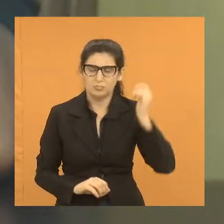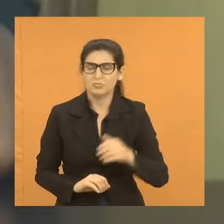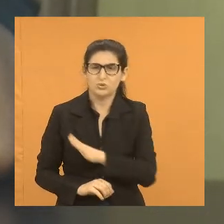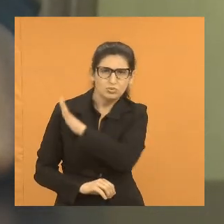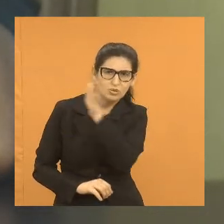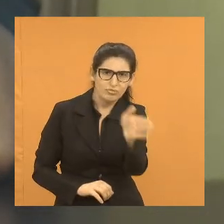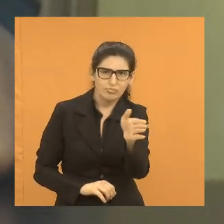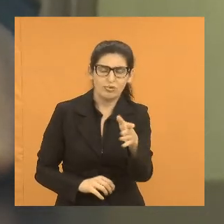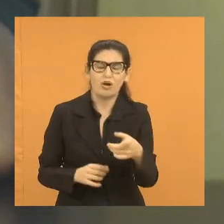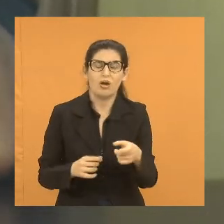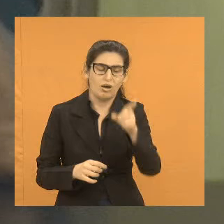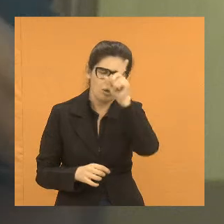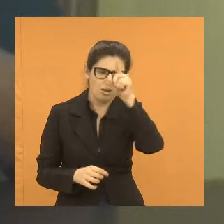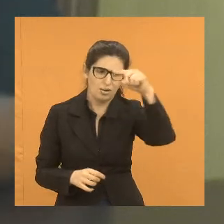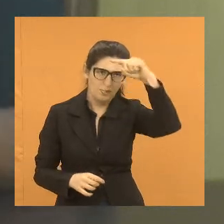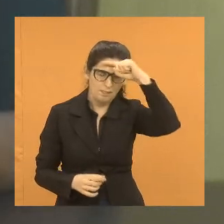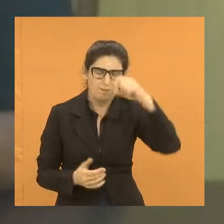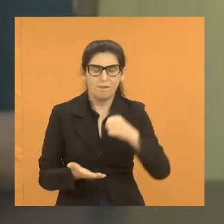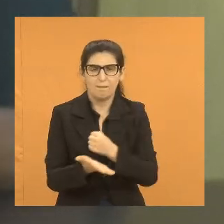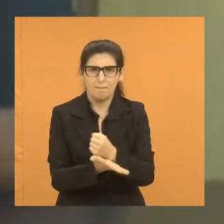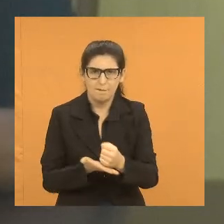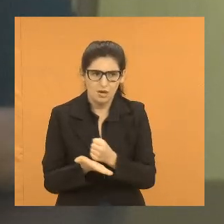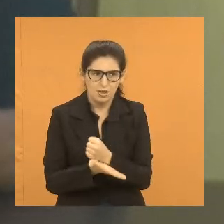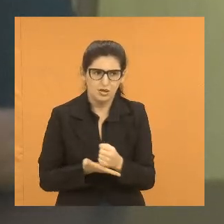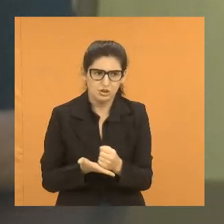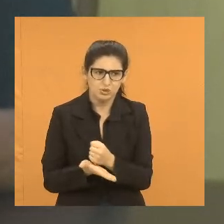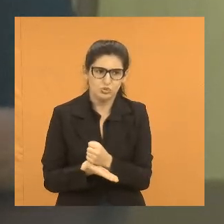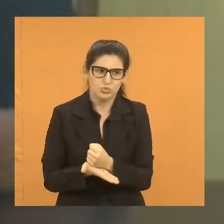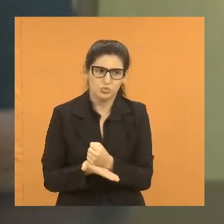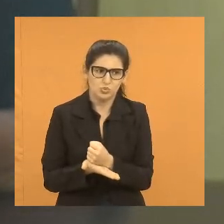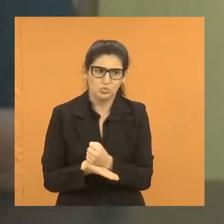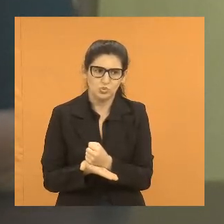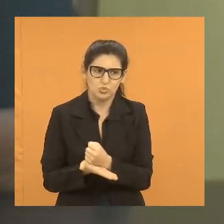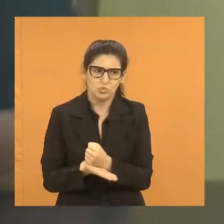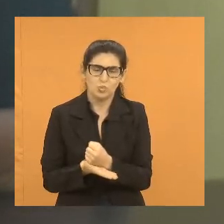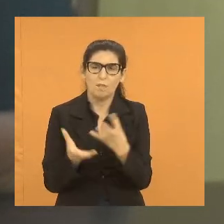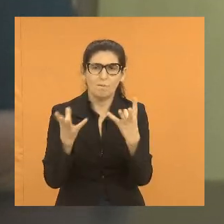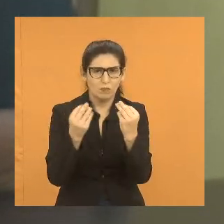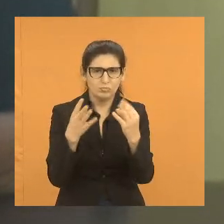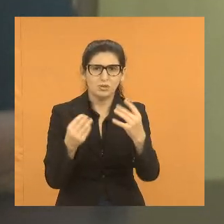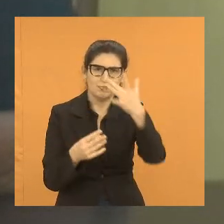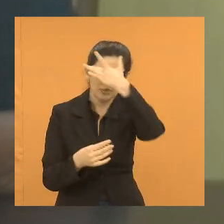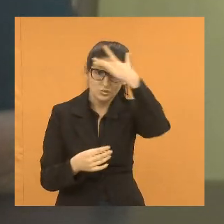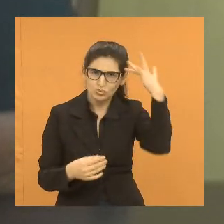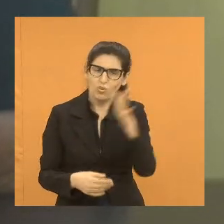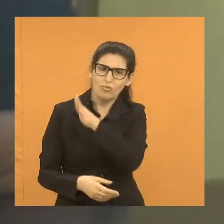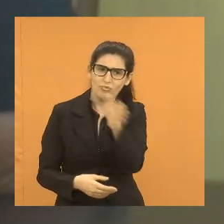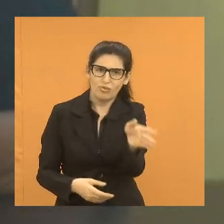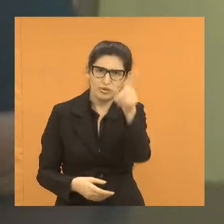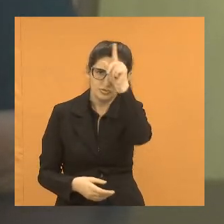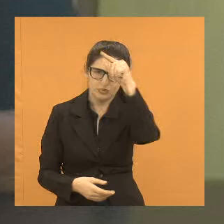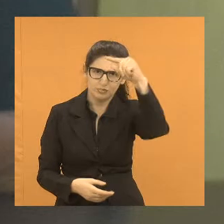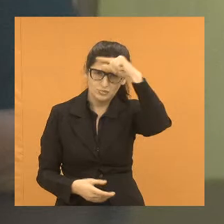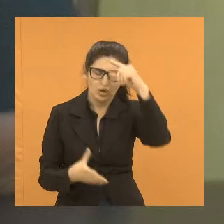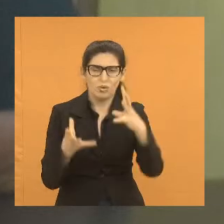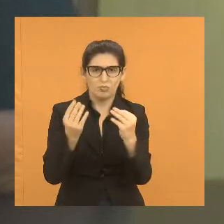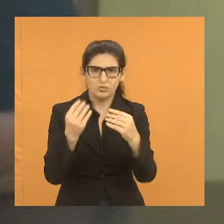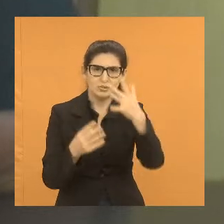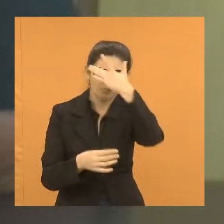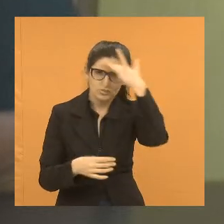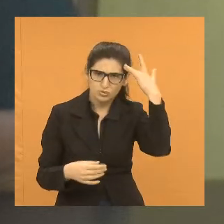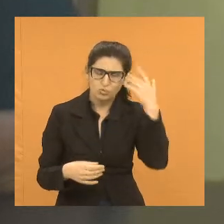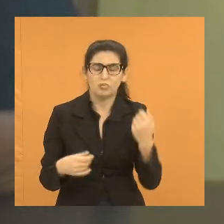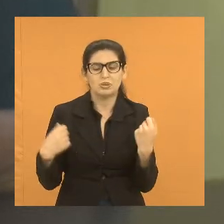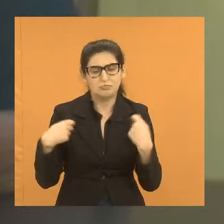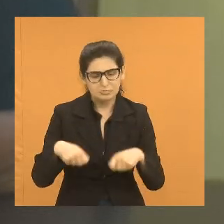nas unidades básicas de atendimento. É muita gente. E em muitos casos precisam do